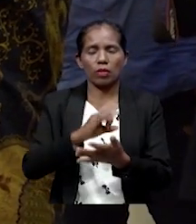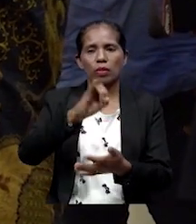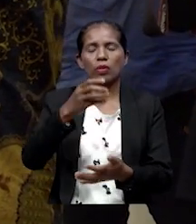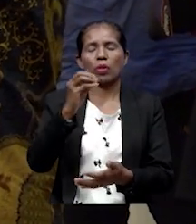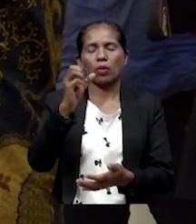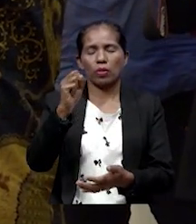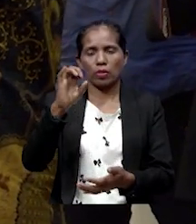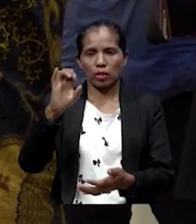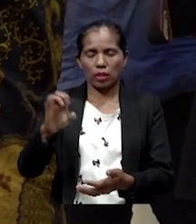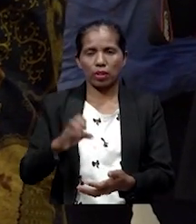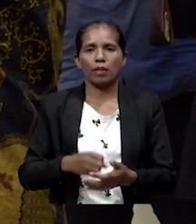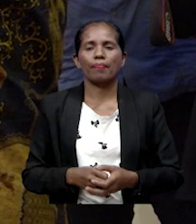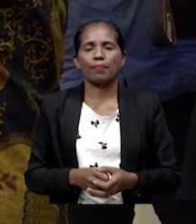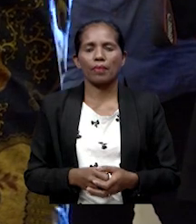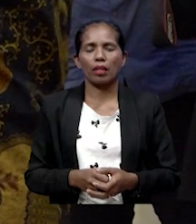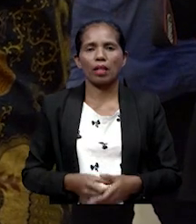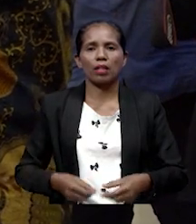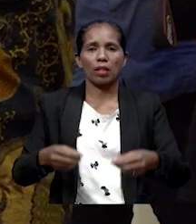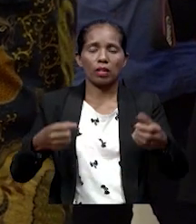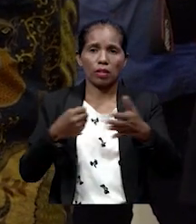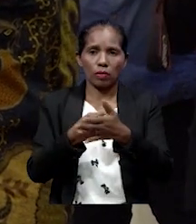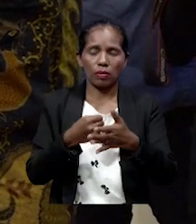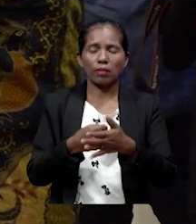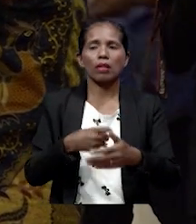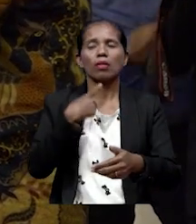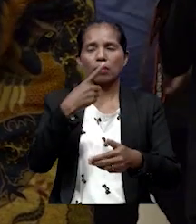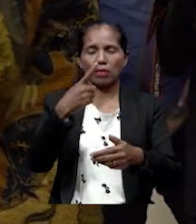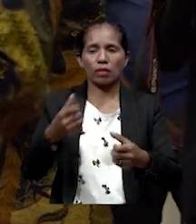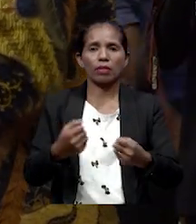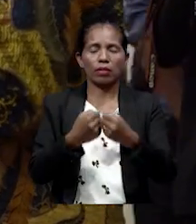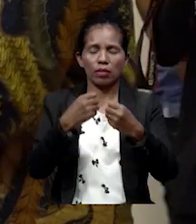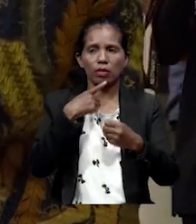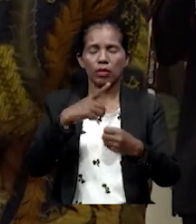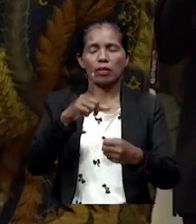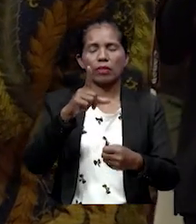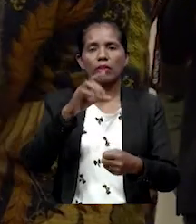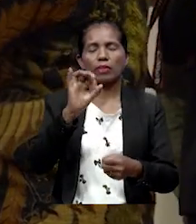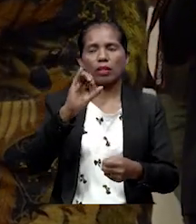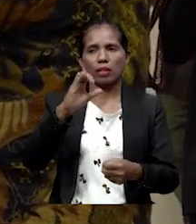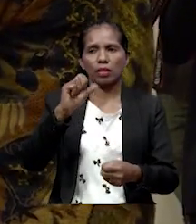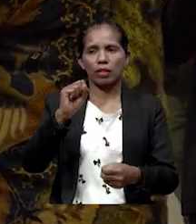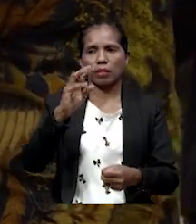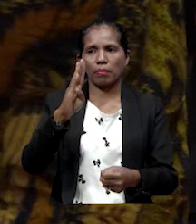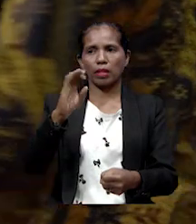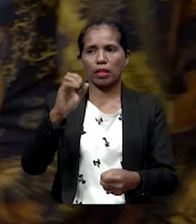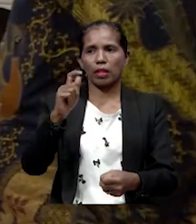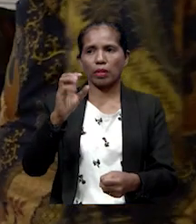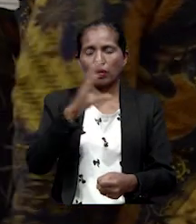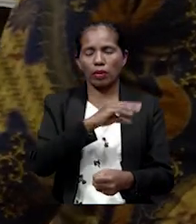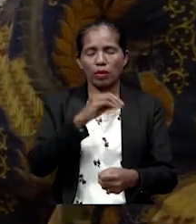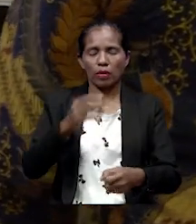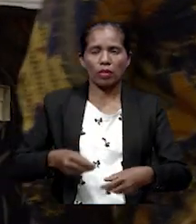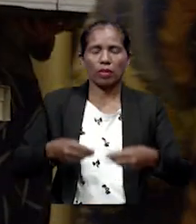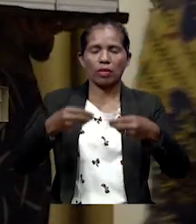russi modalidade boxing, nebe oferece medalha ao Sameang, Felisberto de Deus, russi modalidade atletismo, nebe